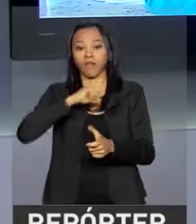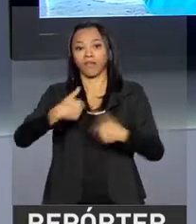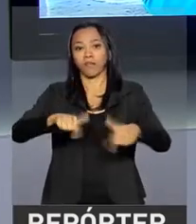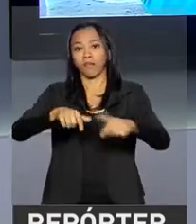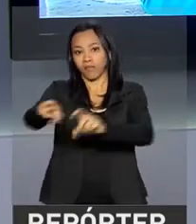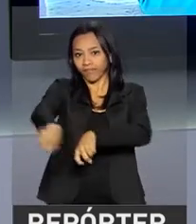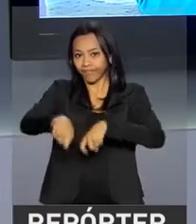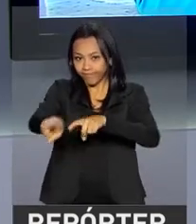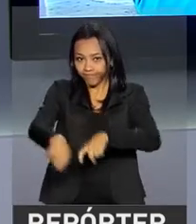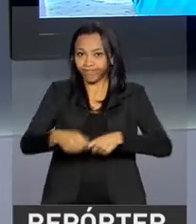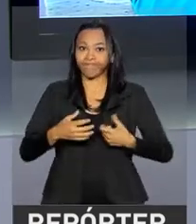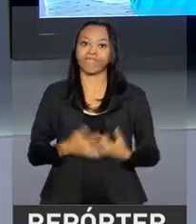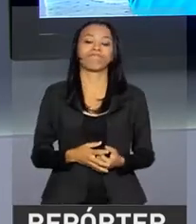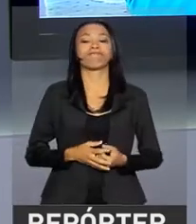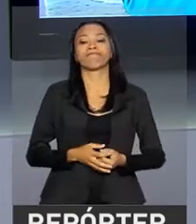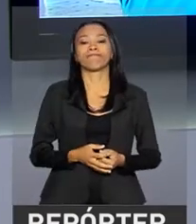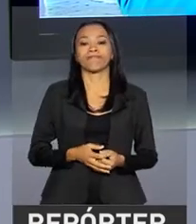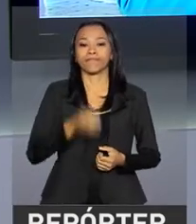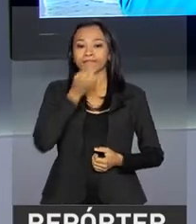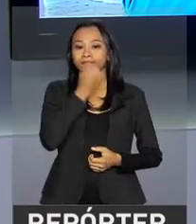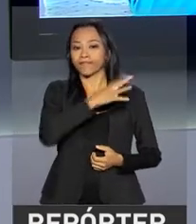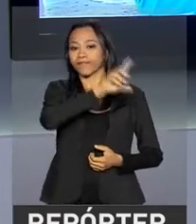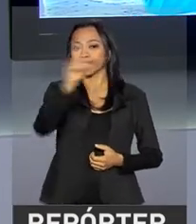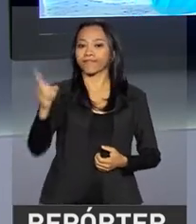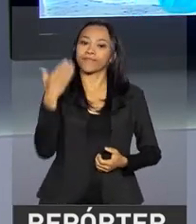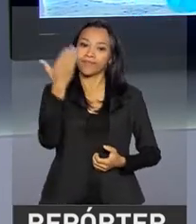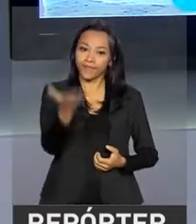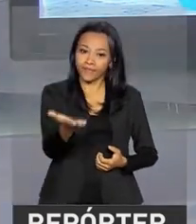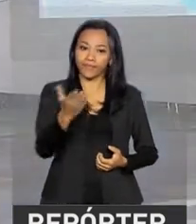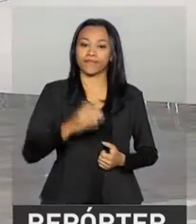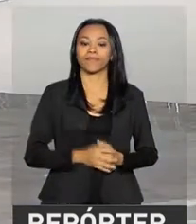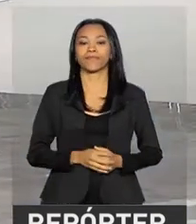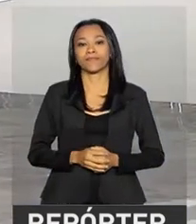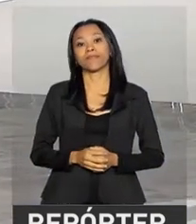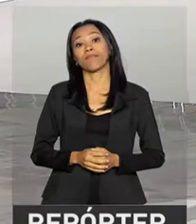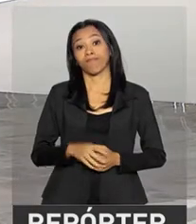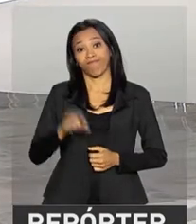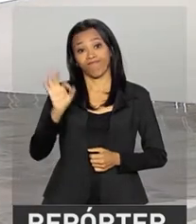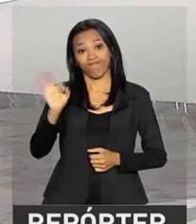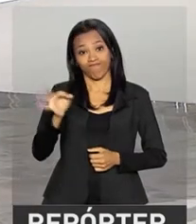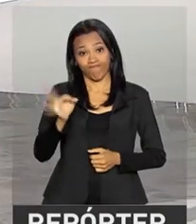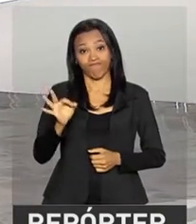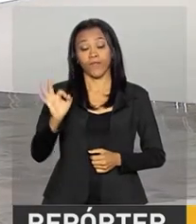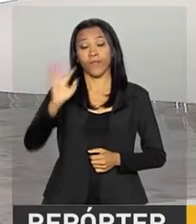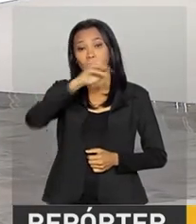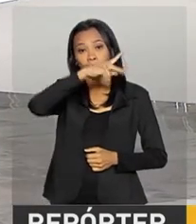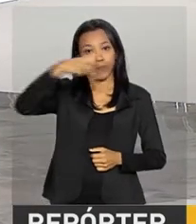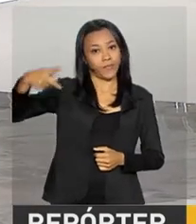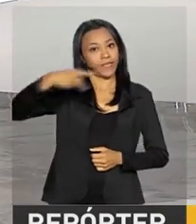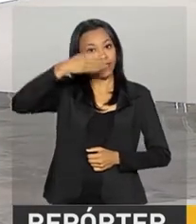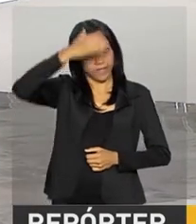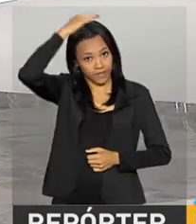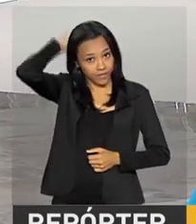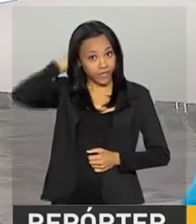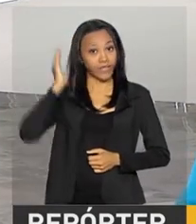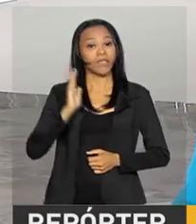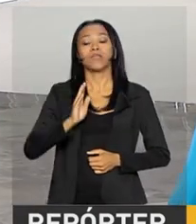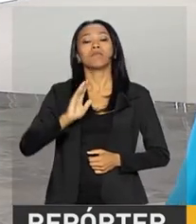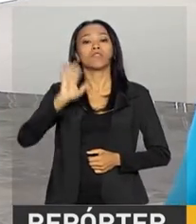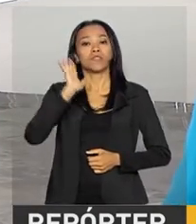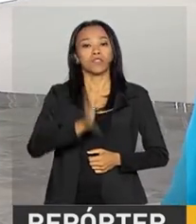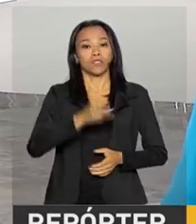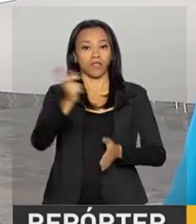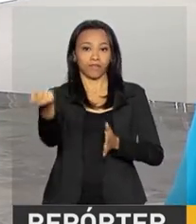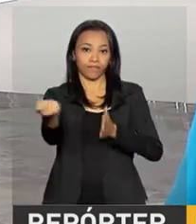tarde bom dia aliás bom dia pra isso é isso mesmo thaíssa o presidente michel temer sancionou o projeto